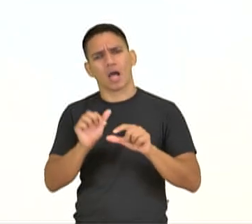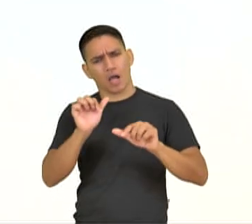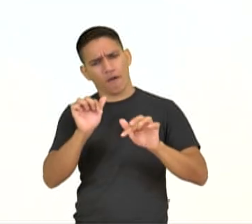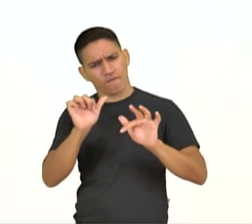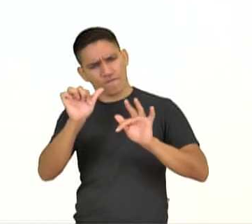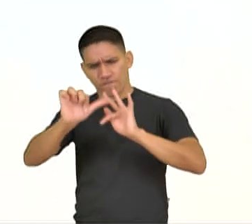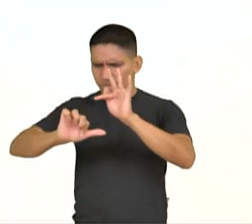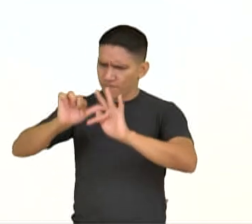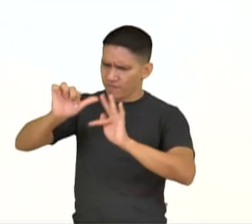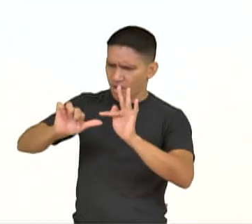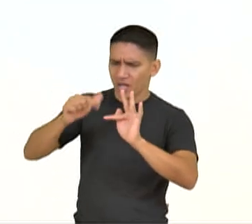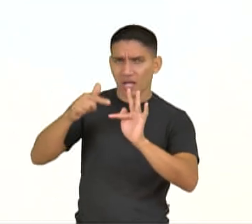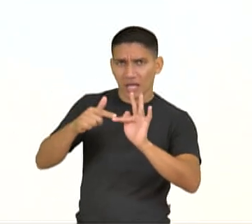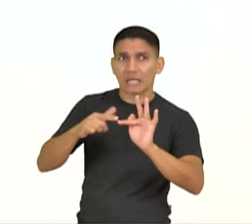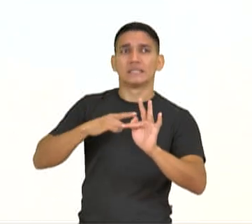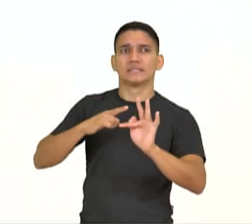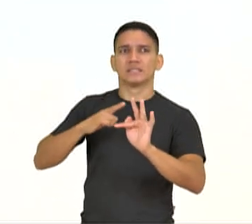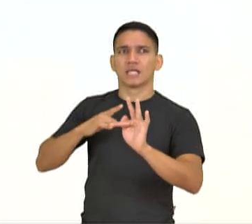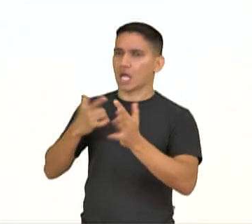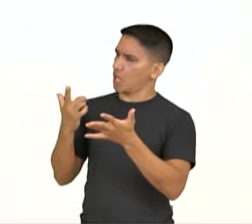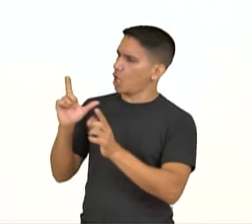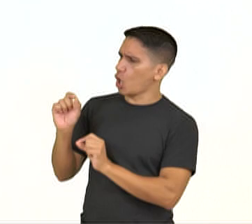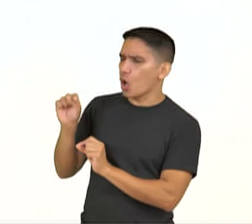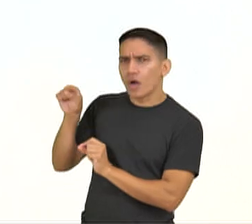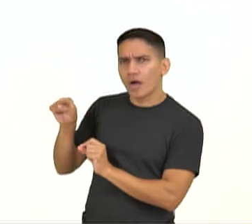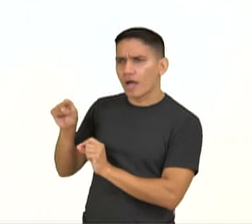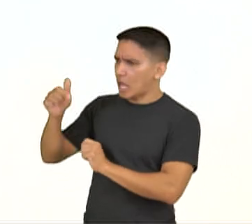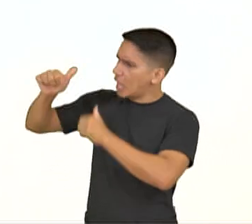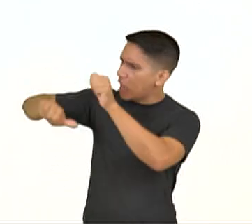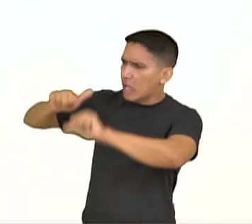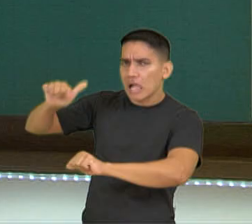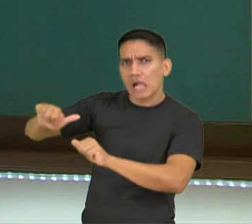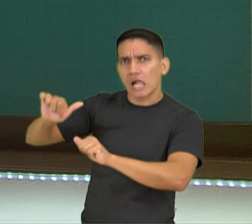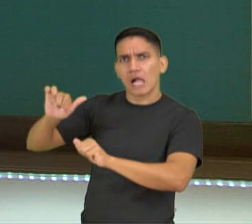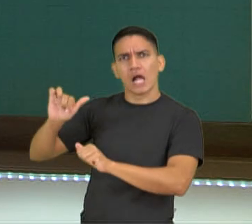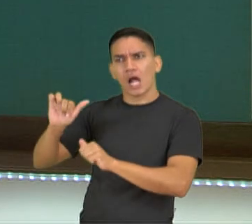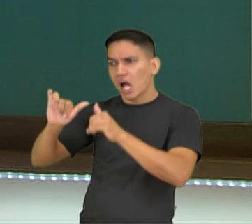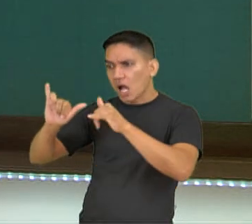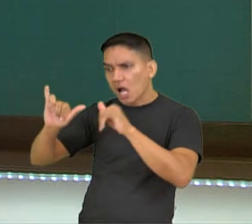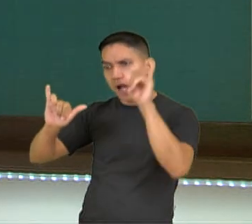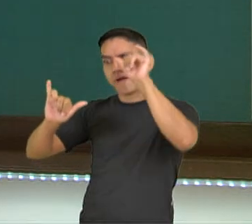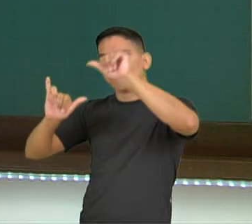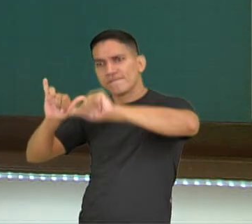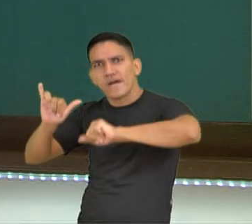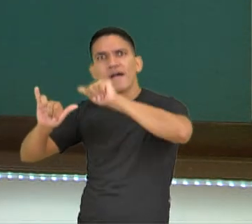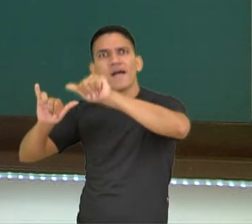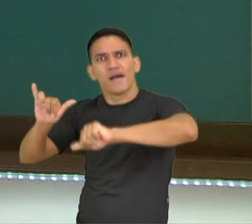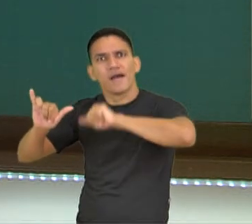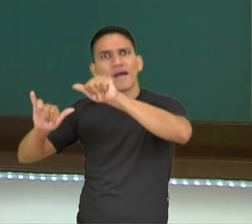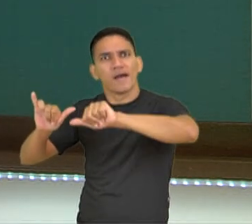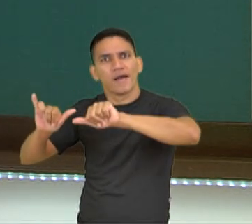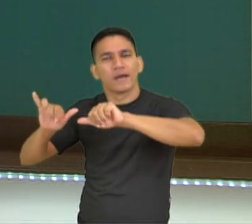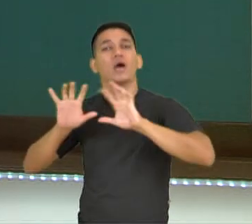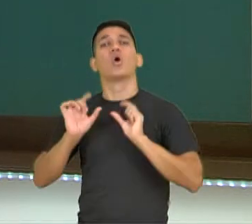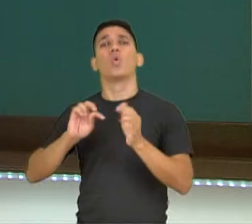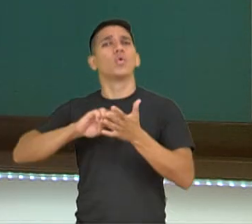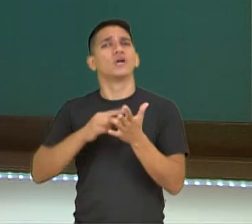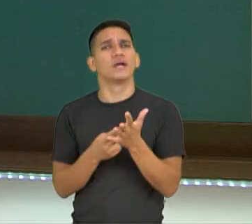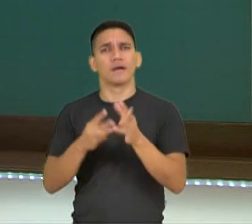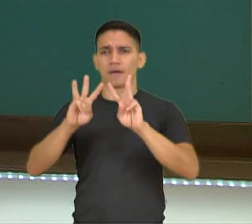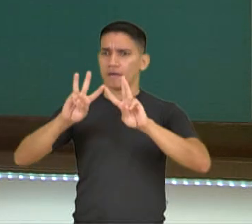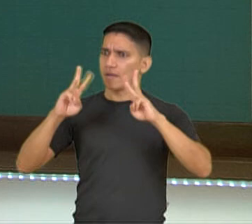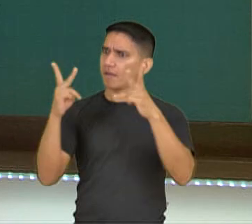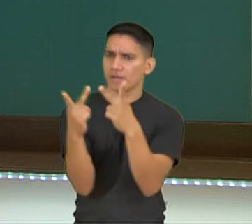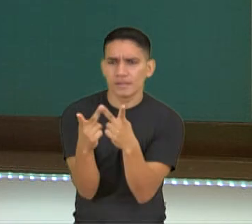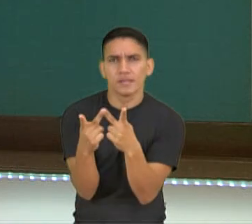ocorrem? Né? E o que é matéria? Vamos dar uma olhadinha? Então veja, nós temos várias questões para